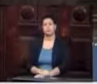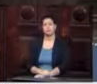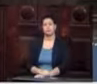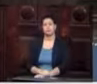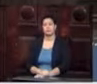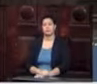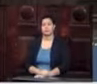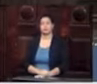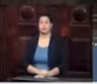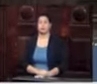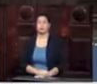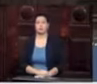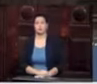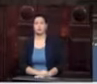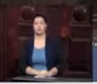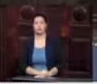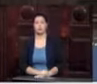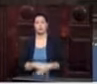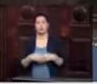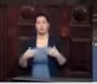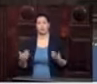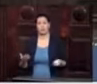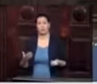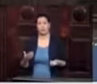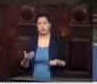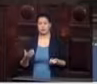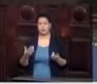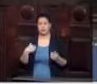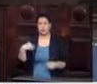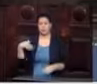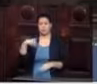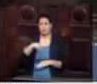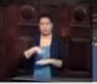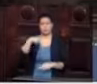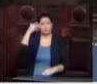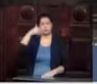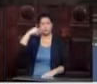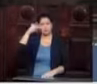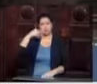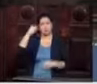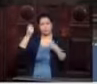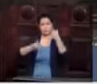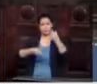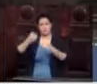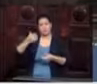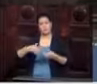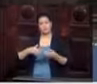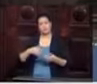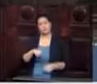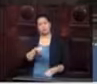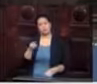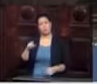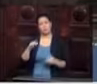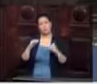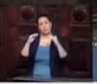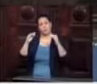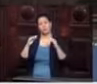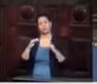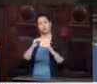sei. Então, senhor presidente, venho a esta tribuna, pelo menos me dirigir às autoridades da segurança